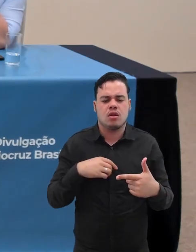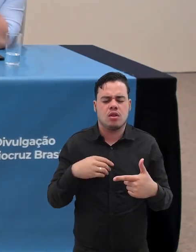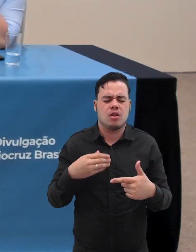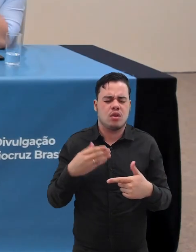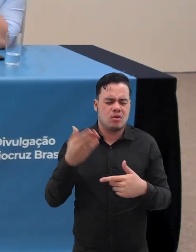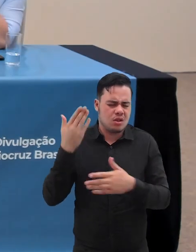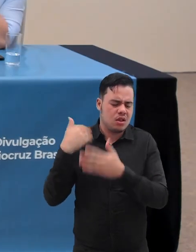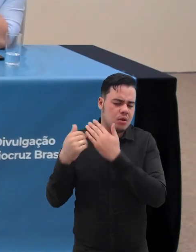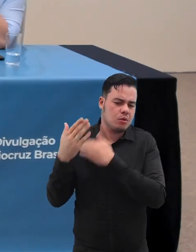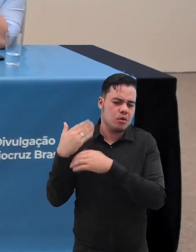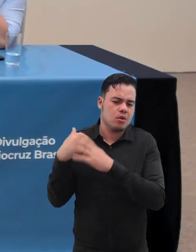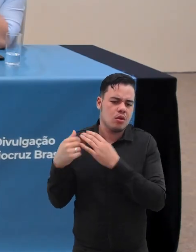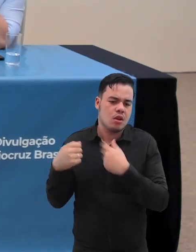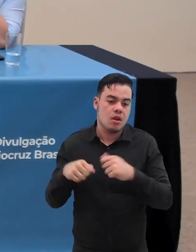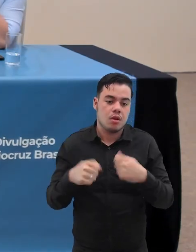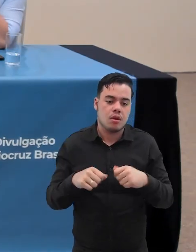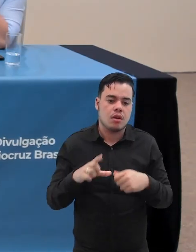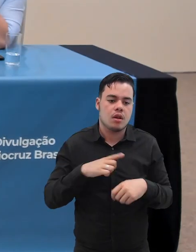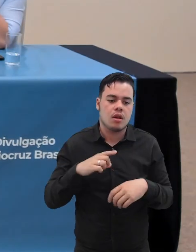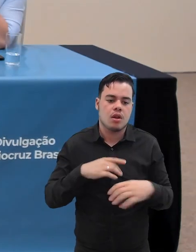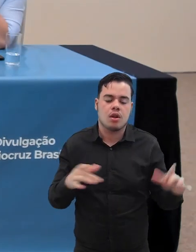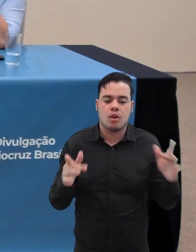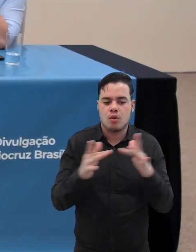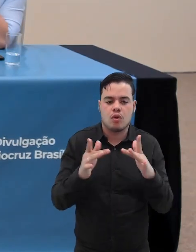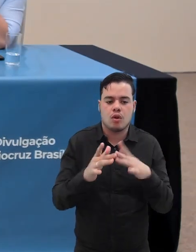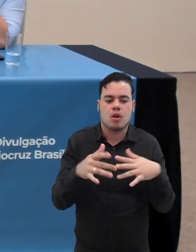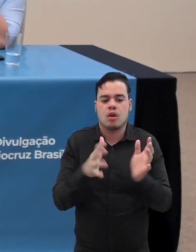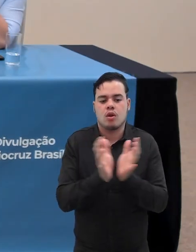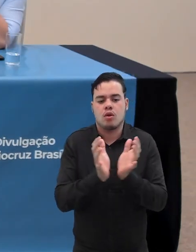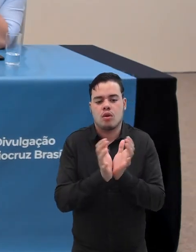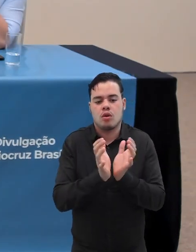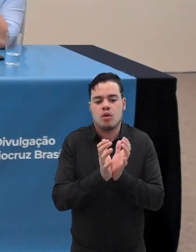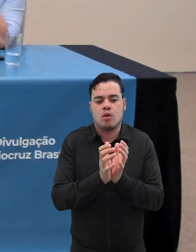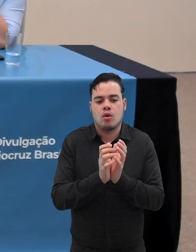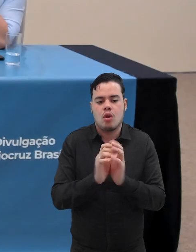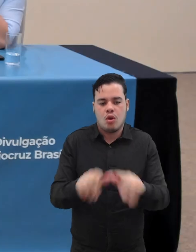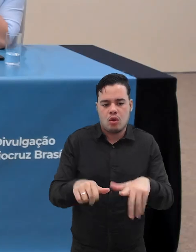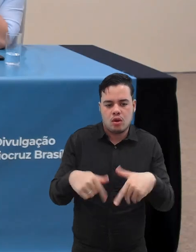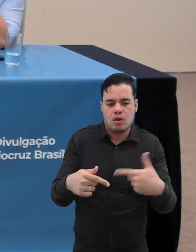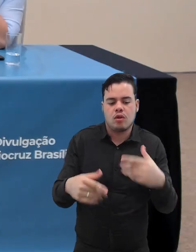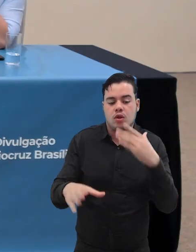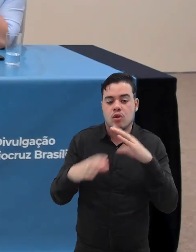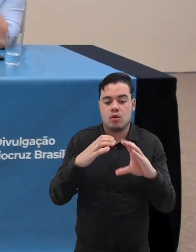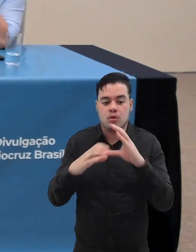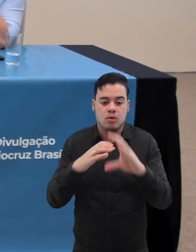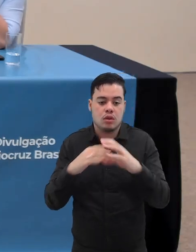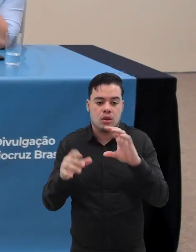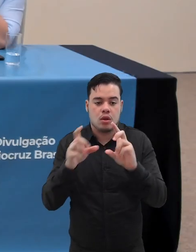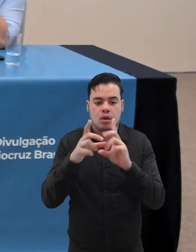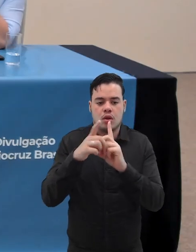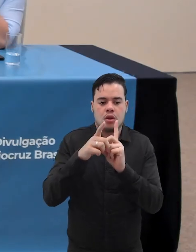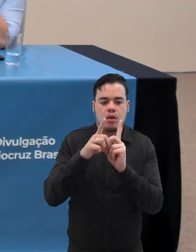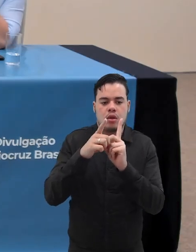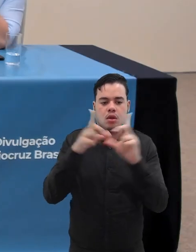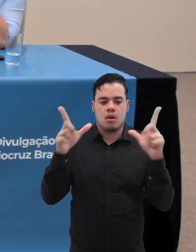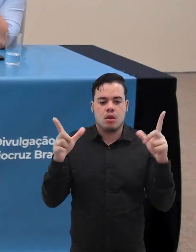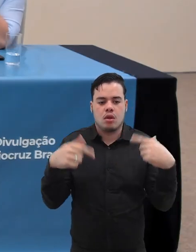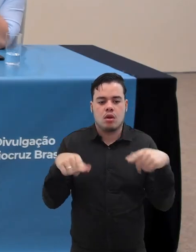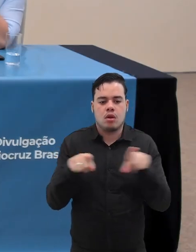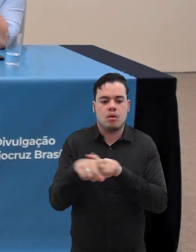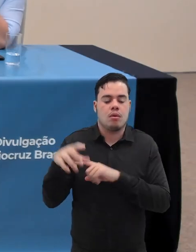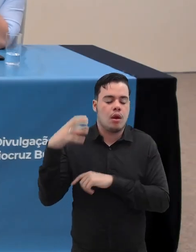tempo, que a gente precisa mesmo criar uma conexão entre os grupos que defendem a comunicação, a democratização dos meios de comunicação,